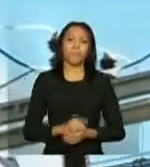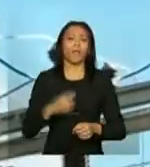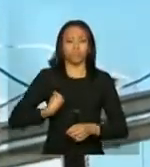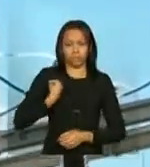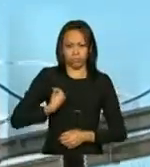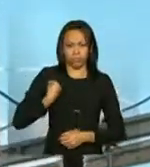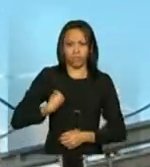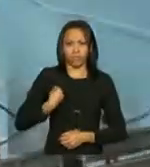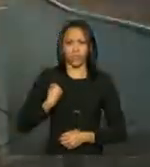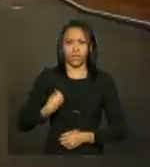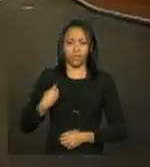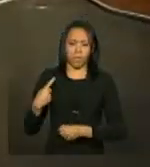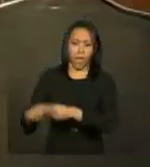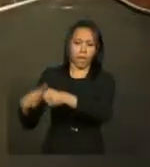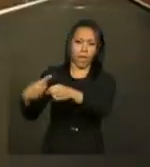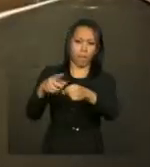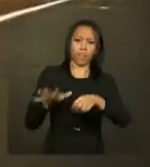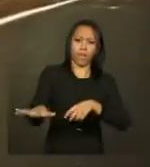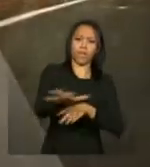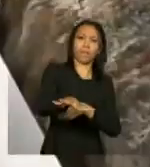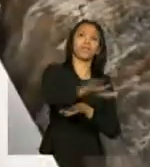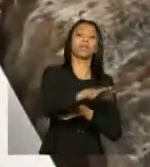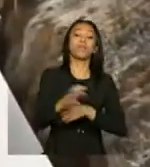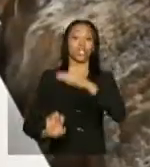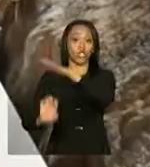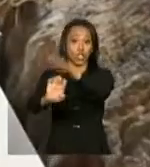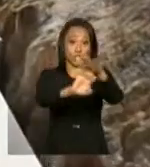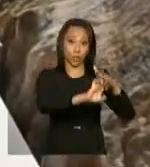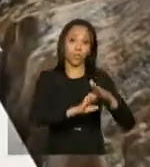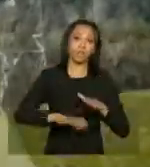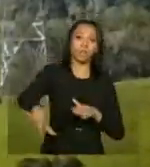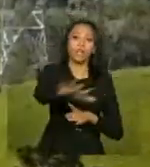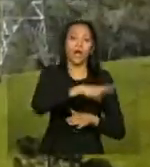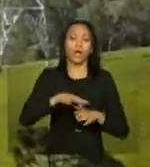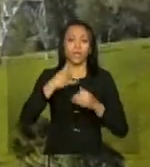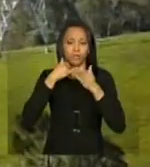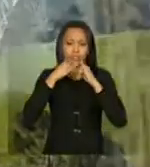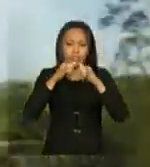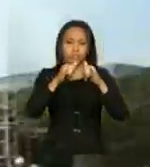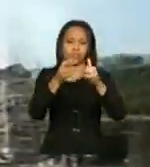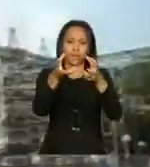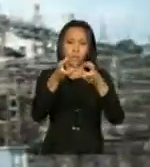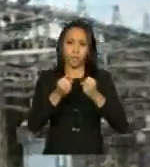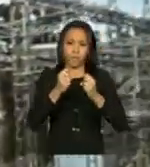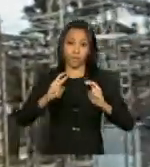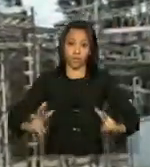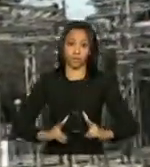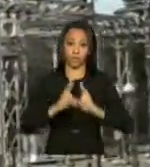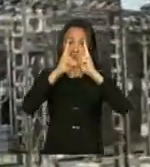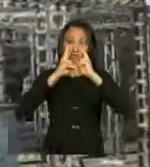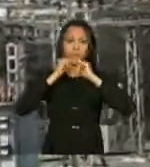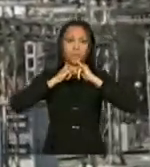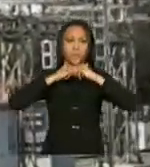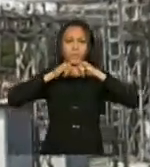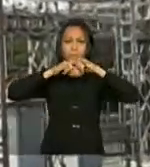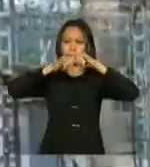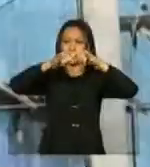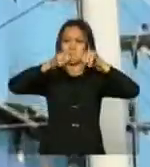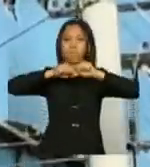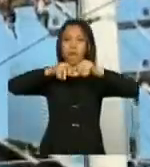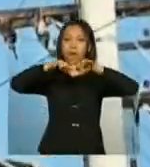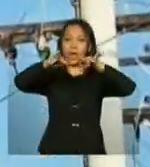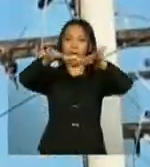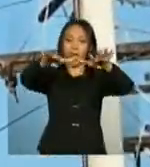Presentes na maioria das indústrias e empresas dos setores de geração, transmissão e distribuição de energia elétrica,